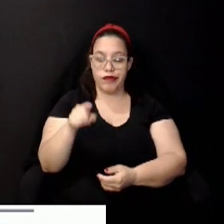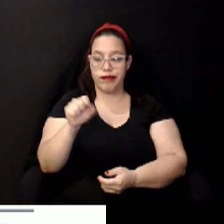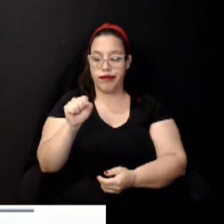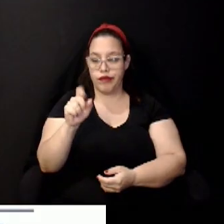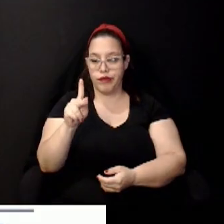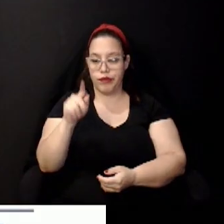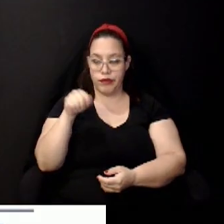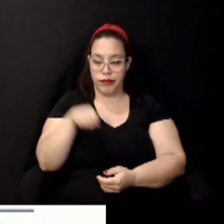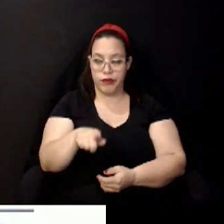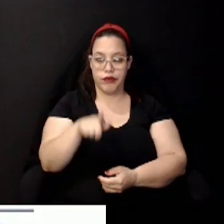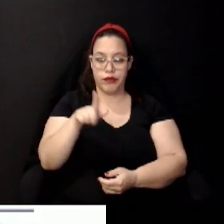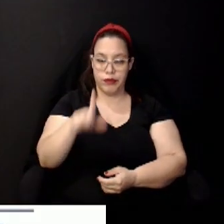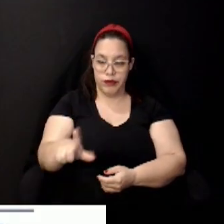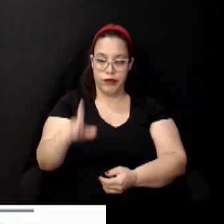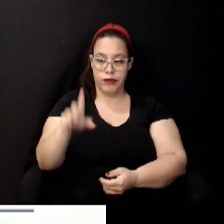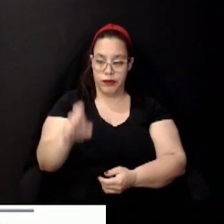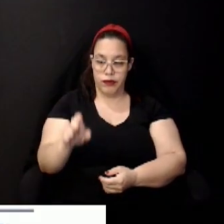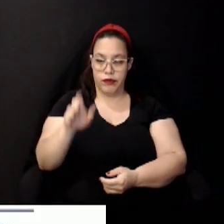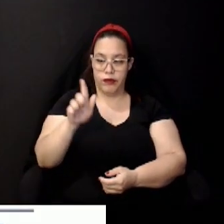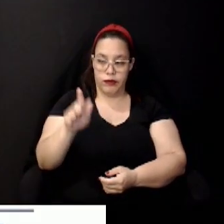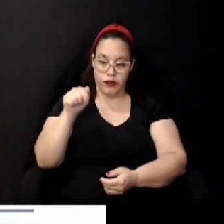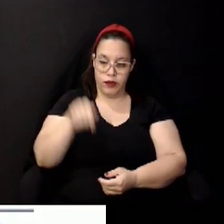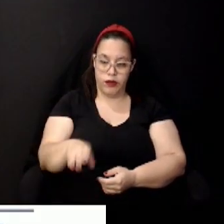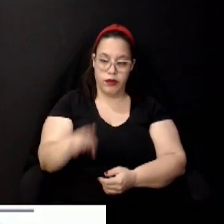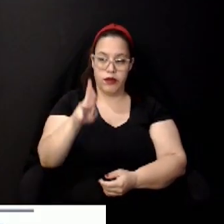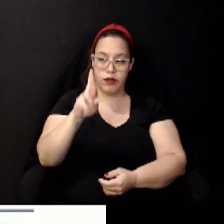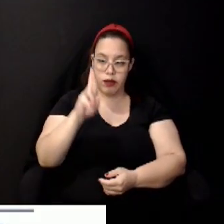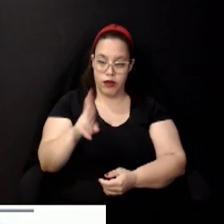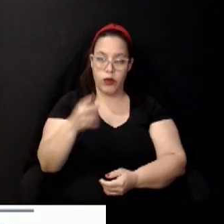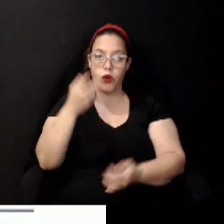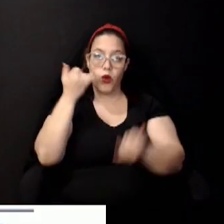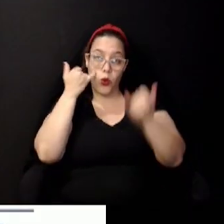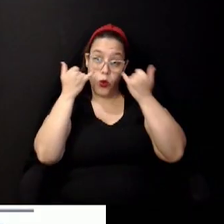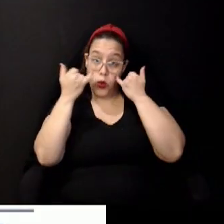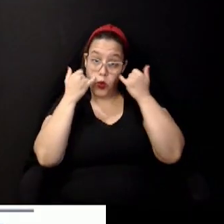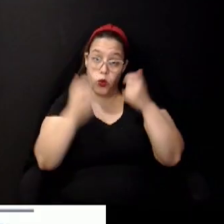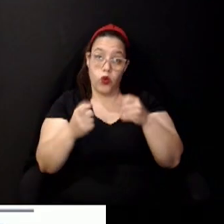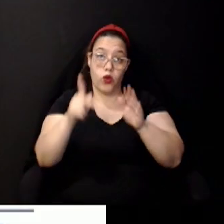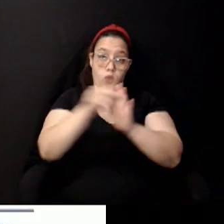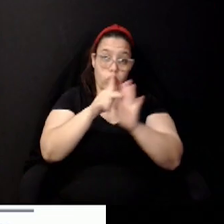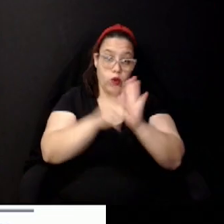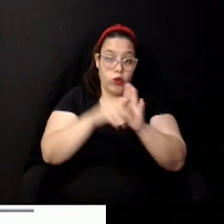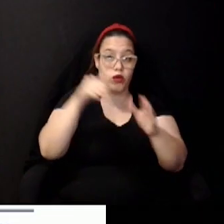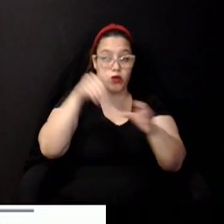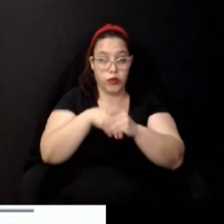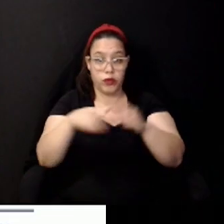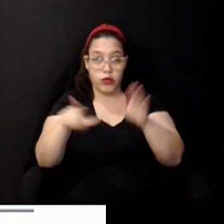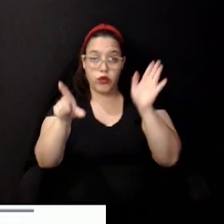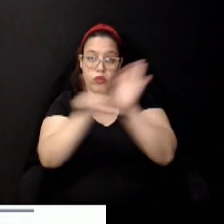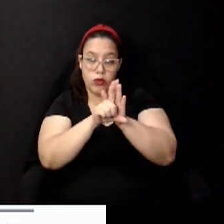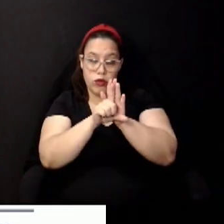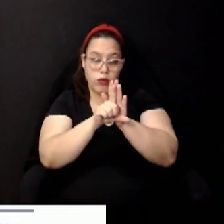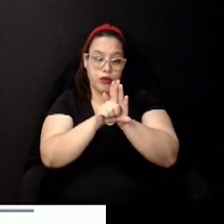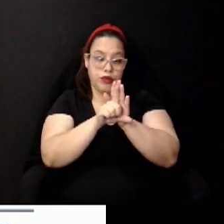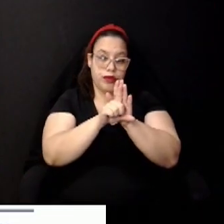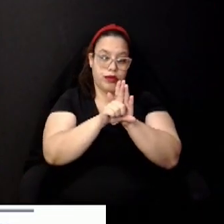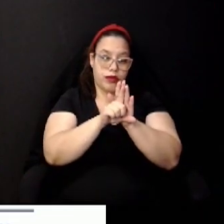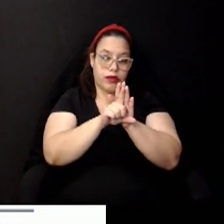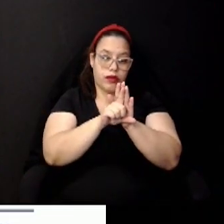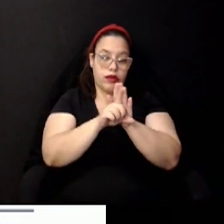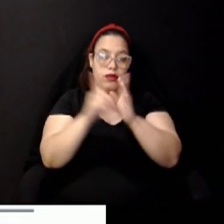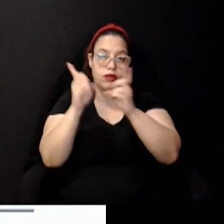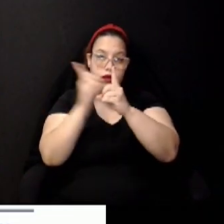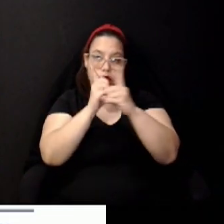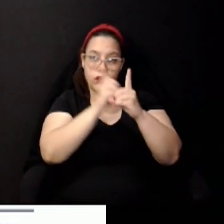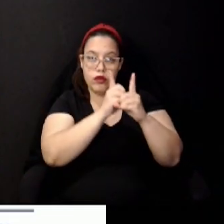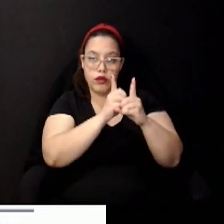campinas.sp.leg.br, que você vai ficar muito bem informado. Olha só, a Câmara vota projeto que institui a Lei Municipal de Atenção à